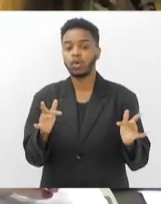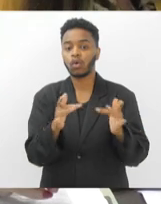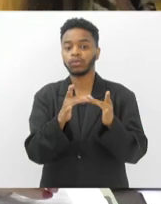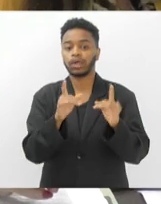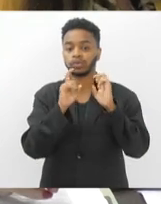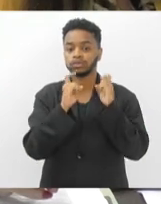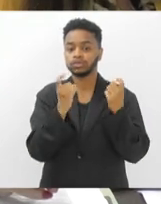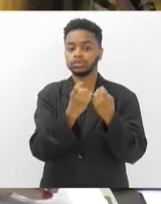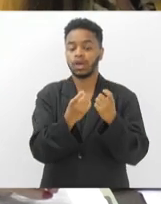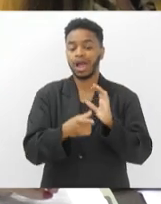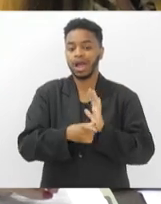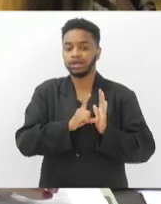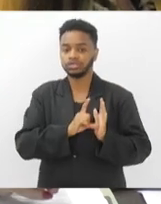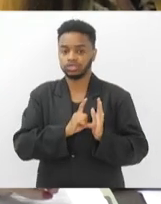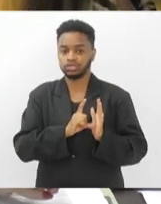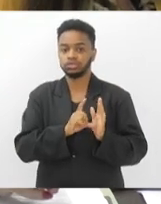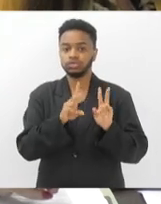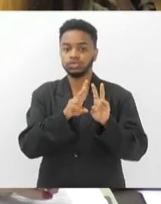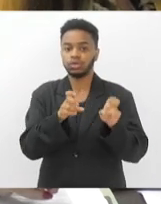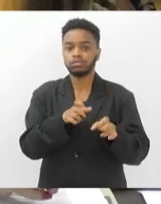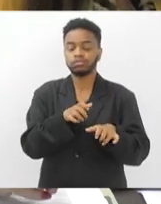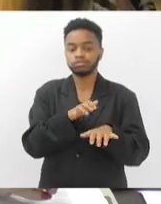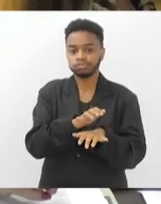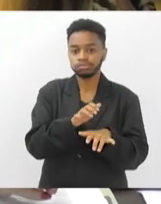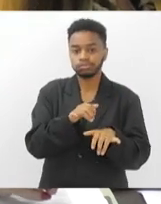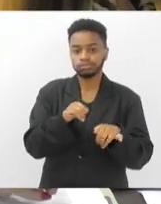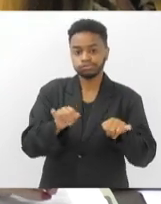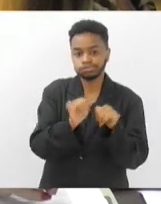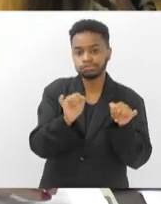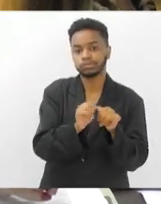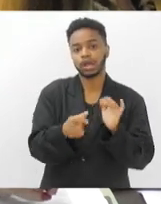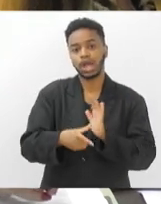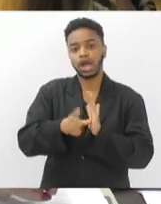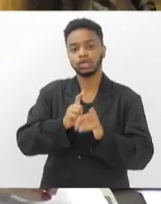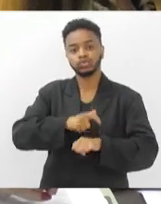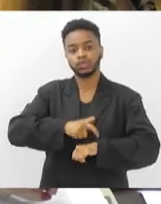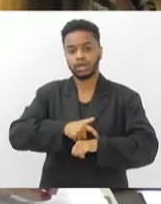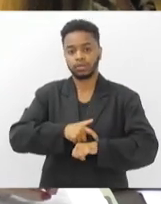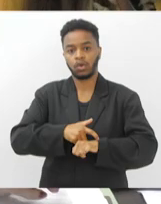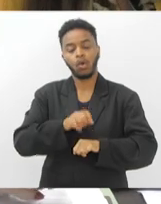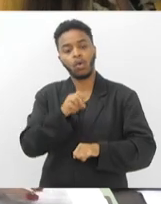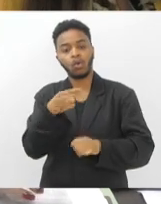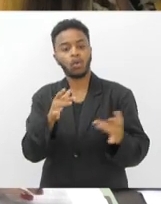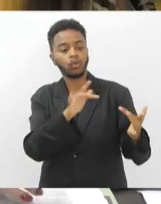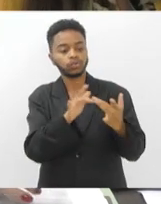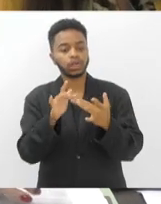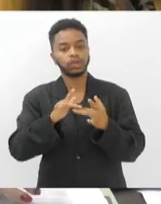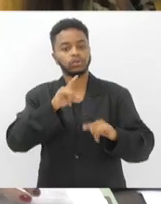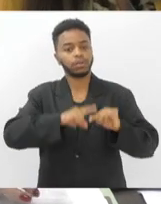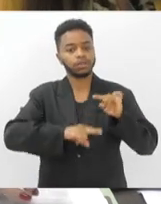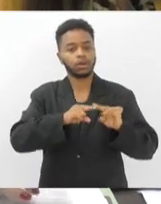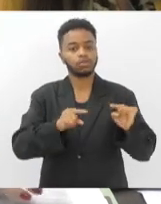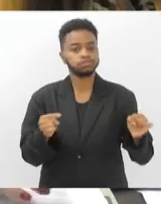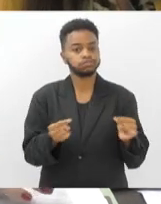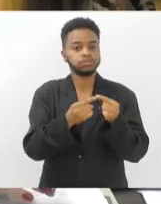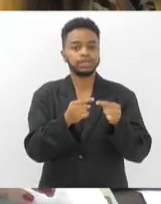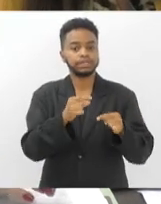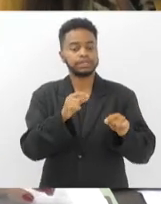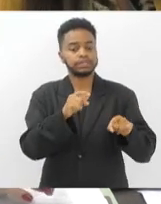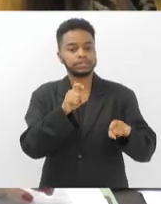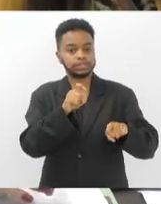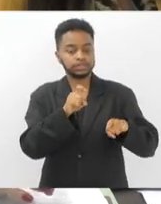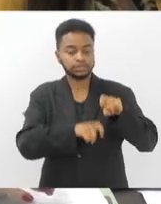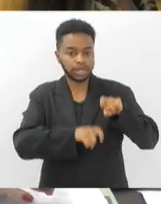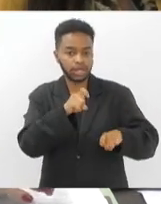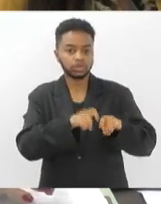precoce, ato sexual, que é isso, né? Prática, exposição prematura de conteúdos sexuais, estímulos